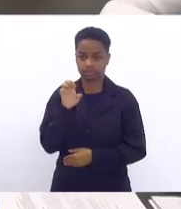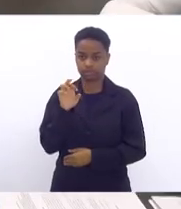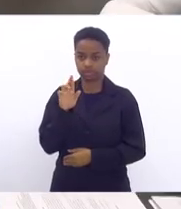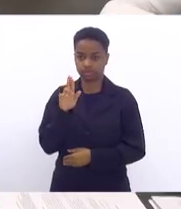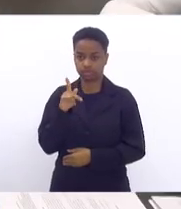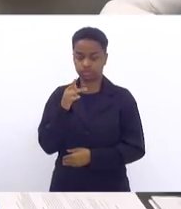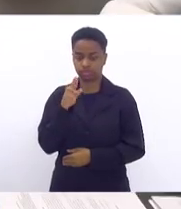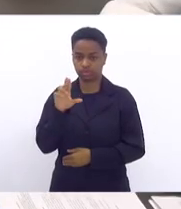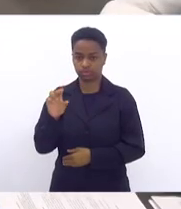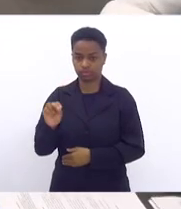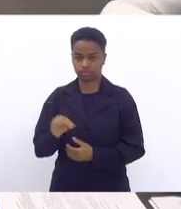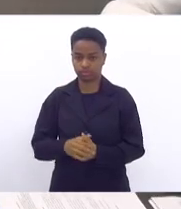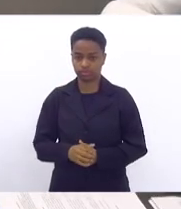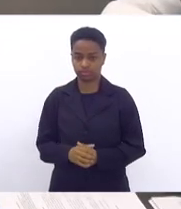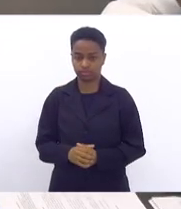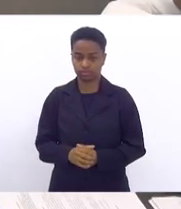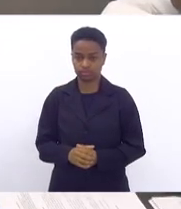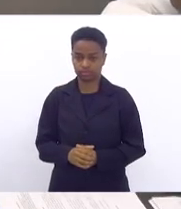Serginho.